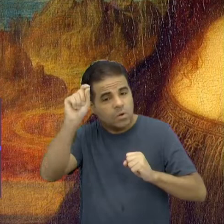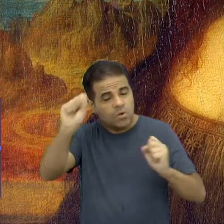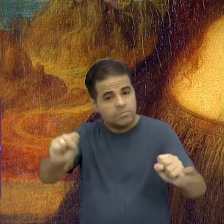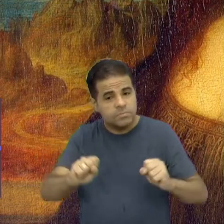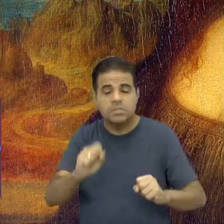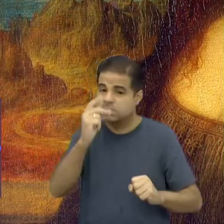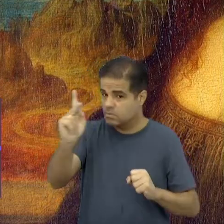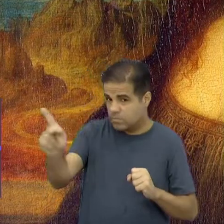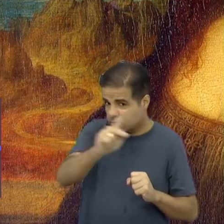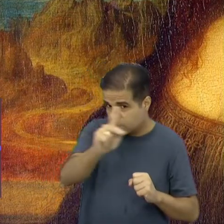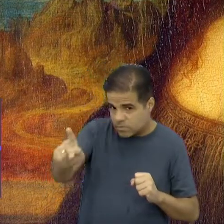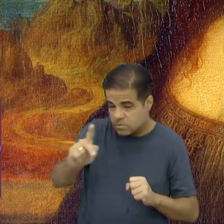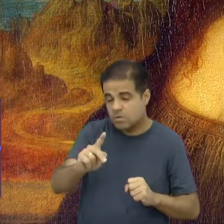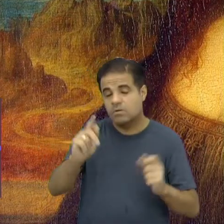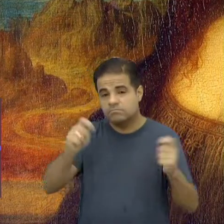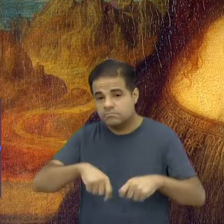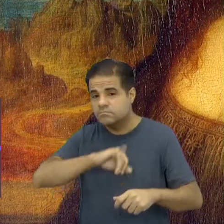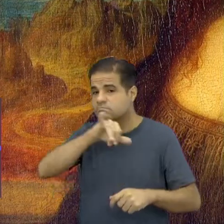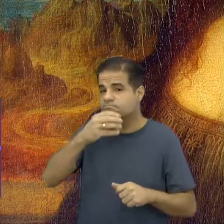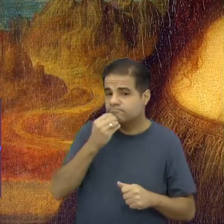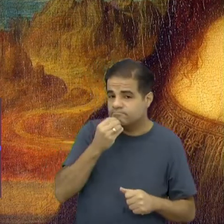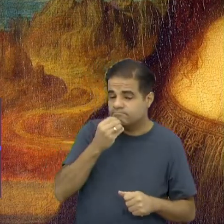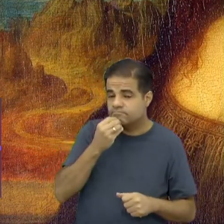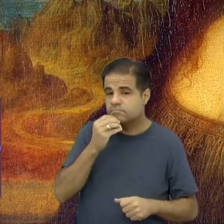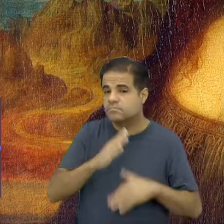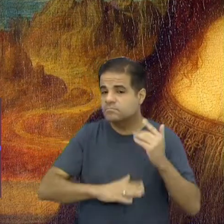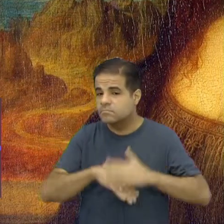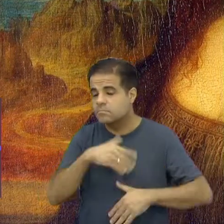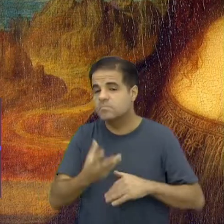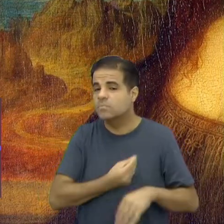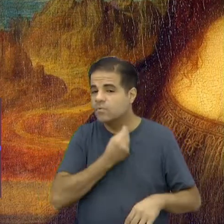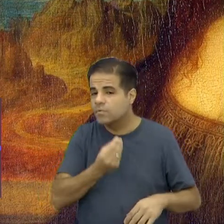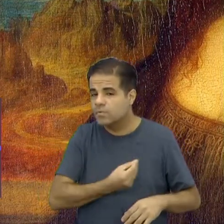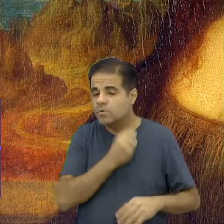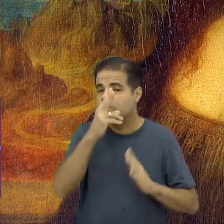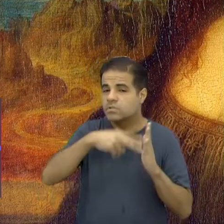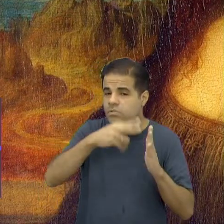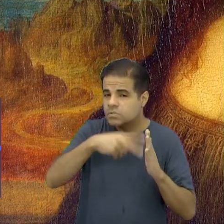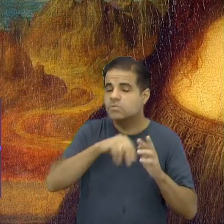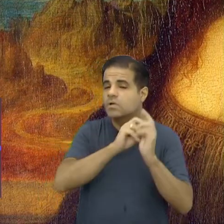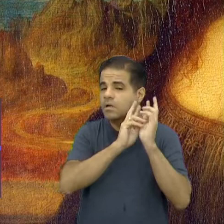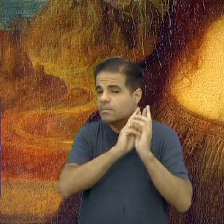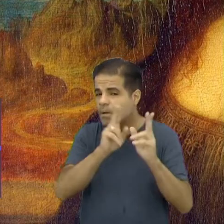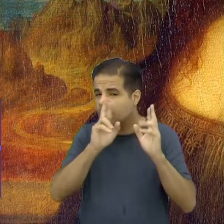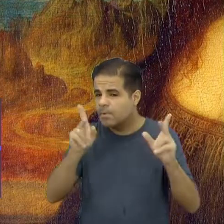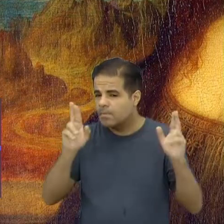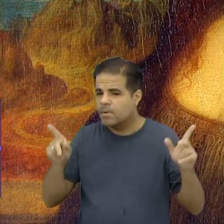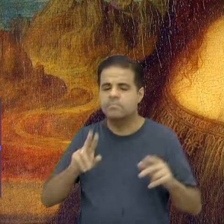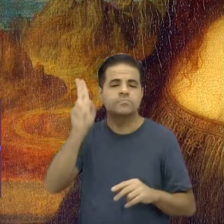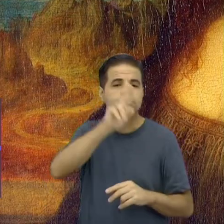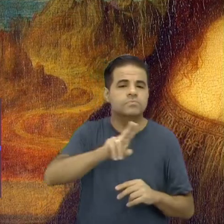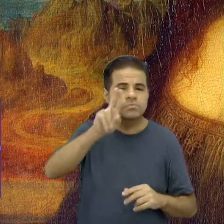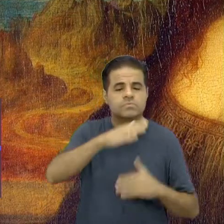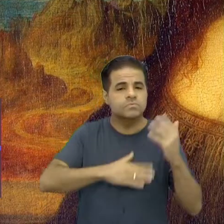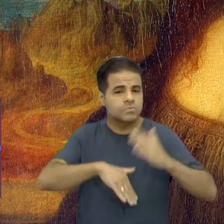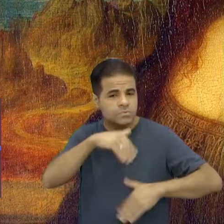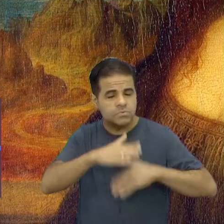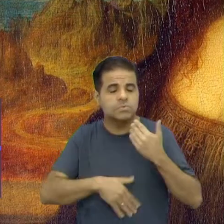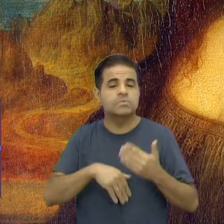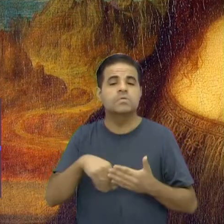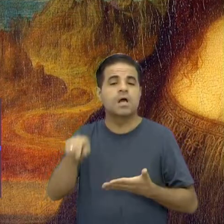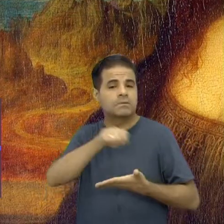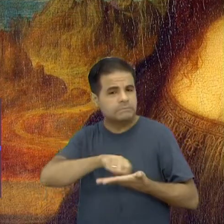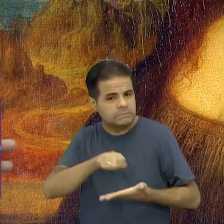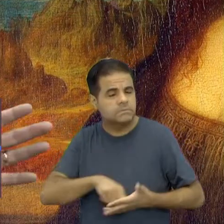seu professor pode trazer algumas possibilidades, algumas vivências de releituras diferenciadas, de uso dessas releituras nas